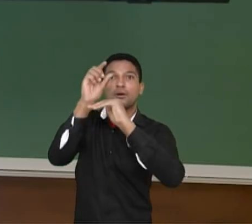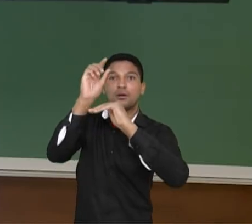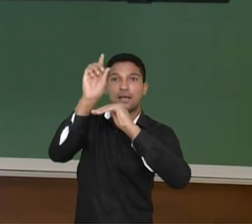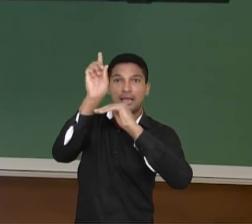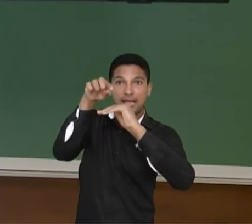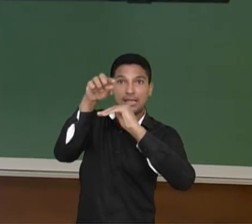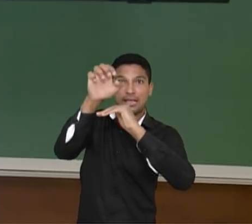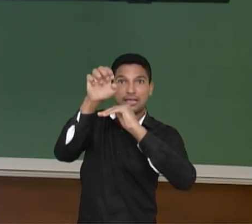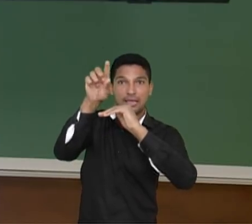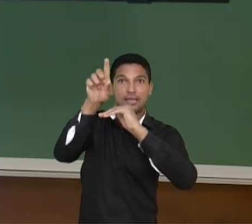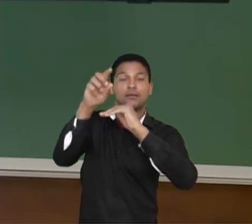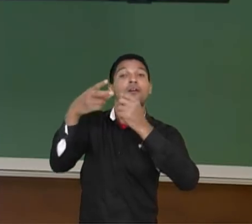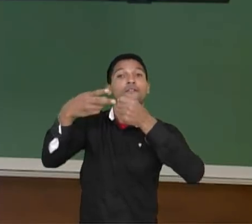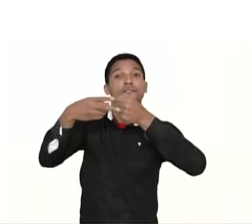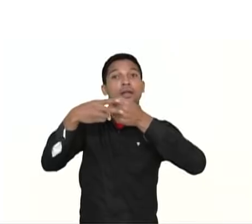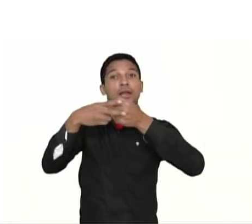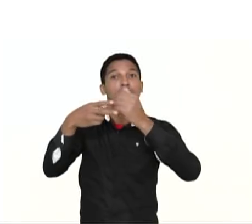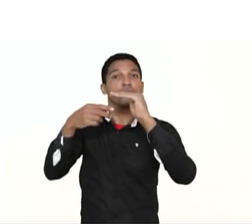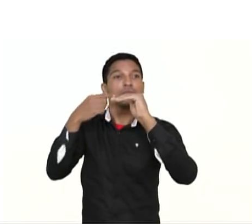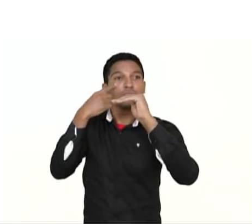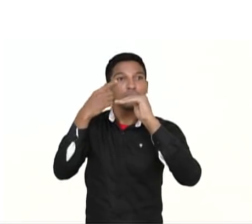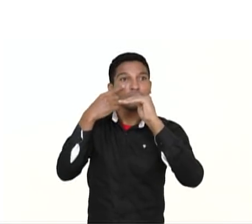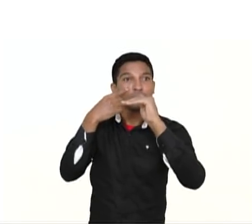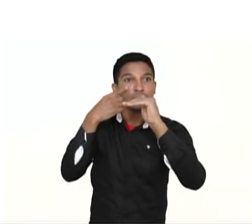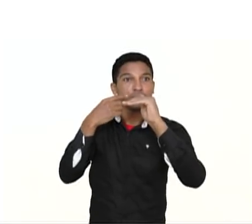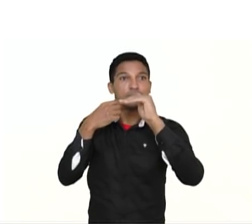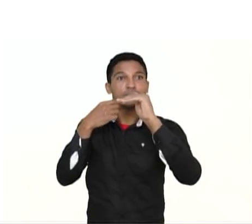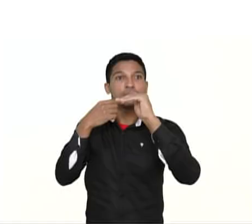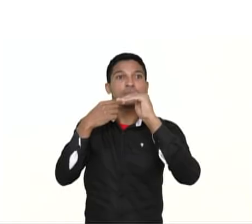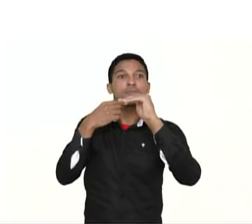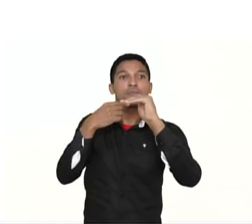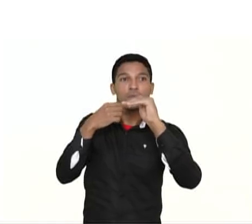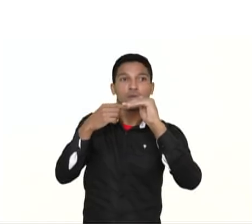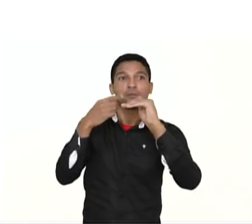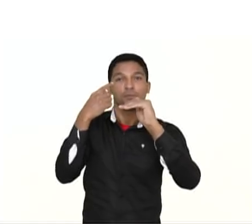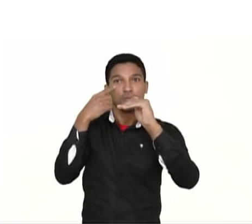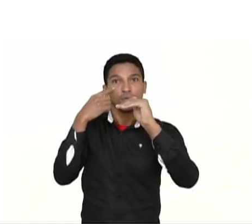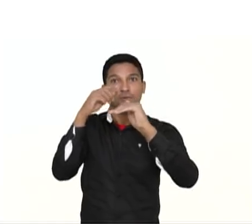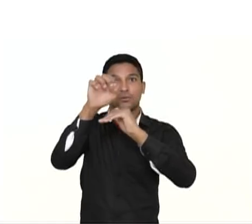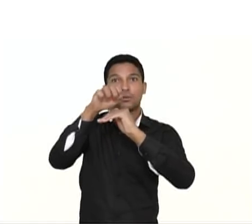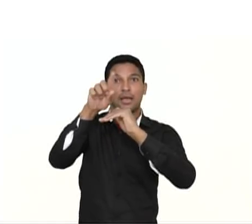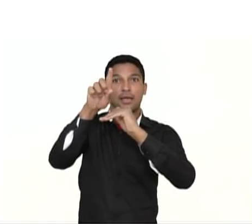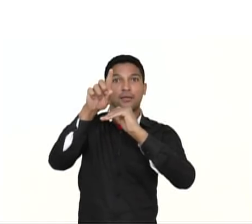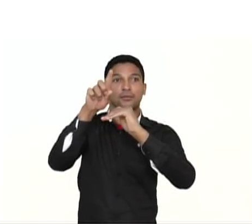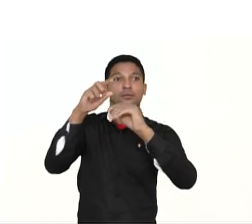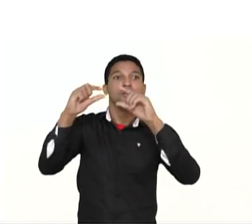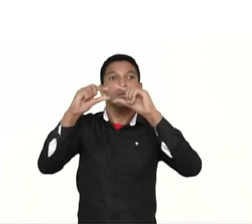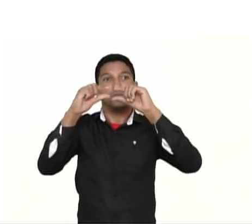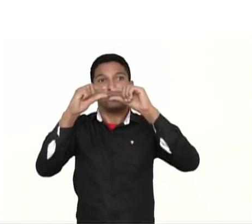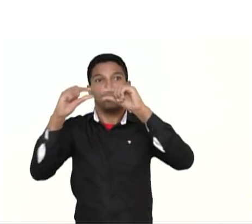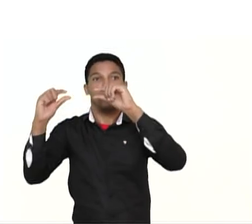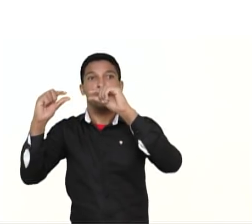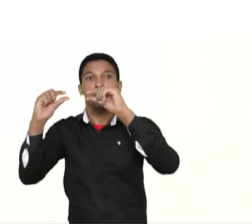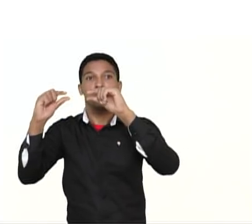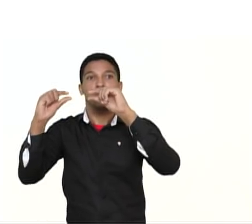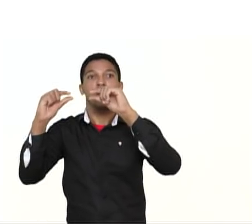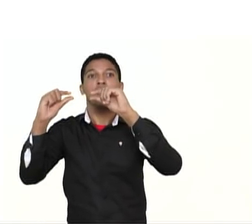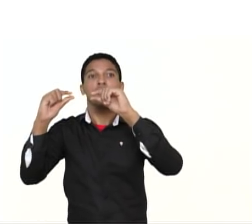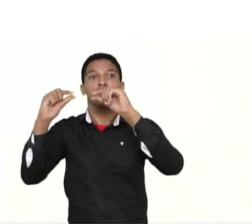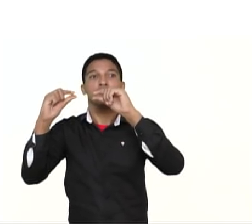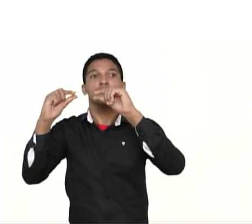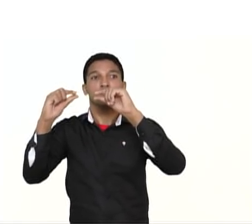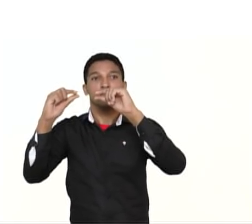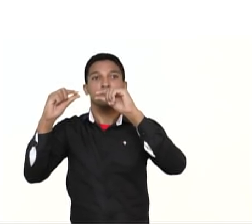aqui destacados, tá? O verbo ser está no presente novamente, colocado como é. A